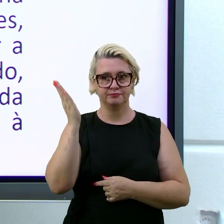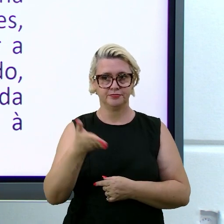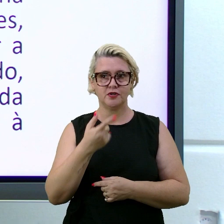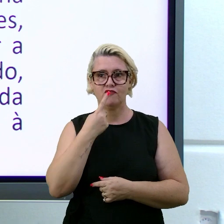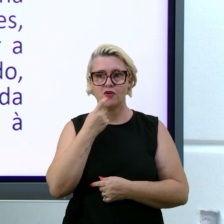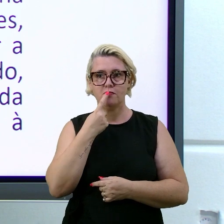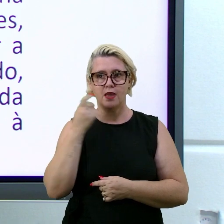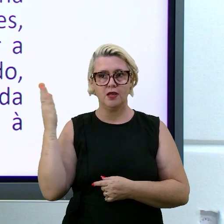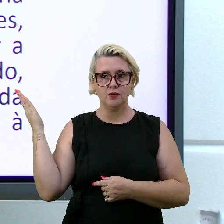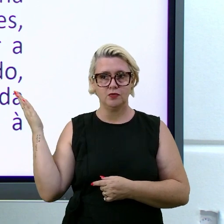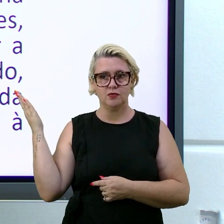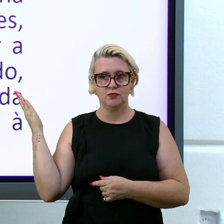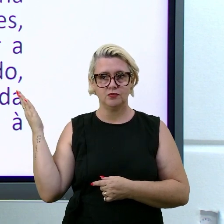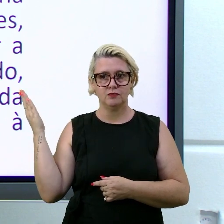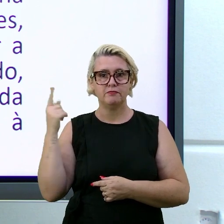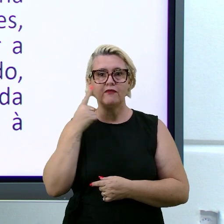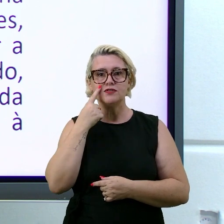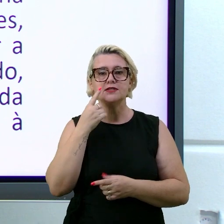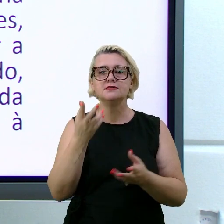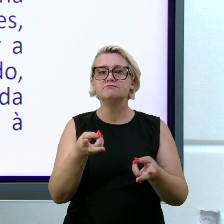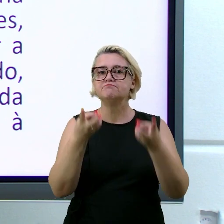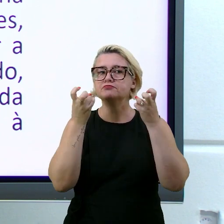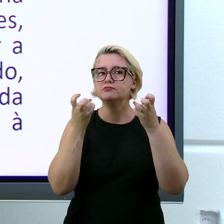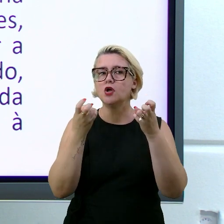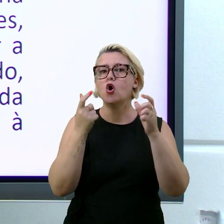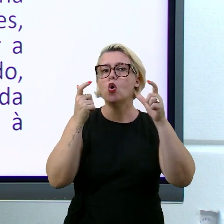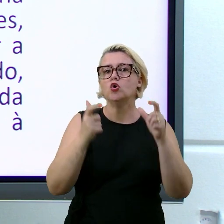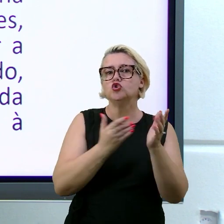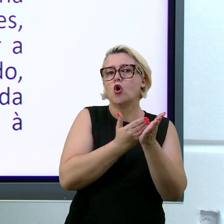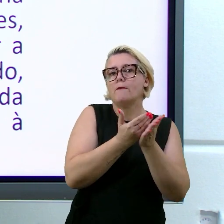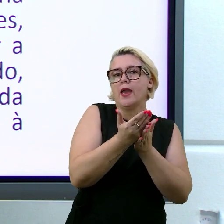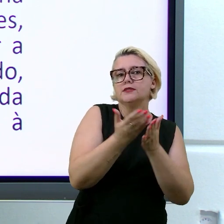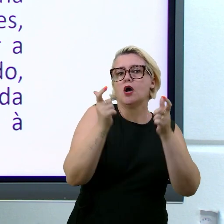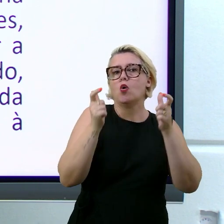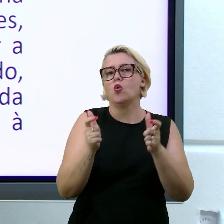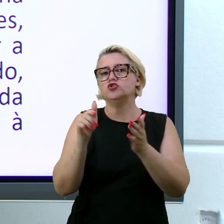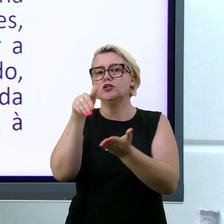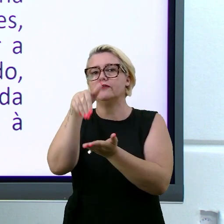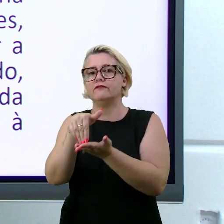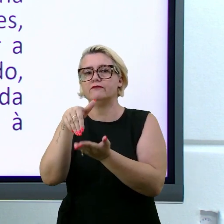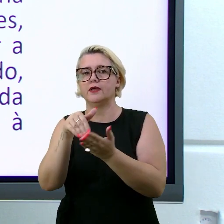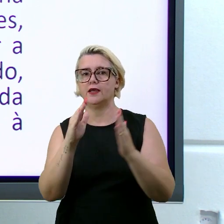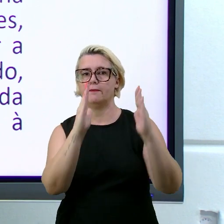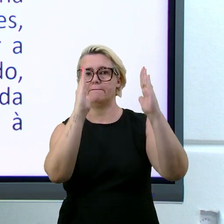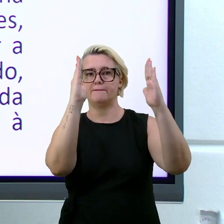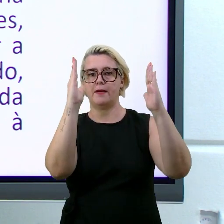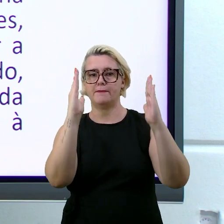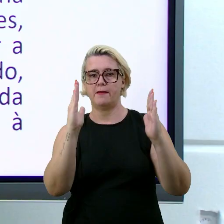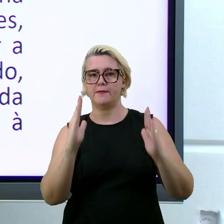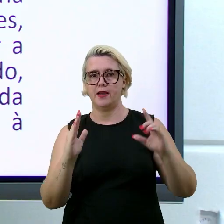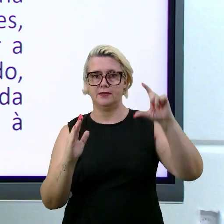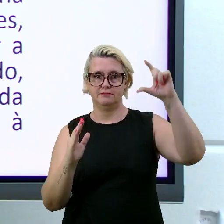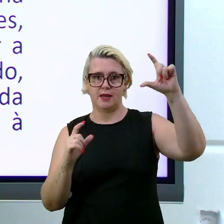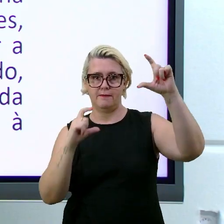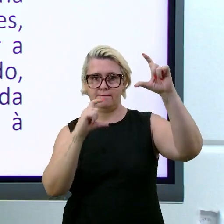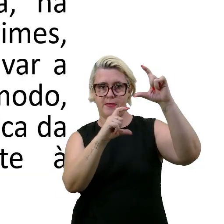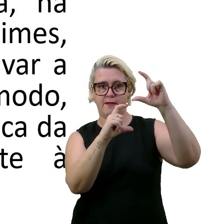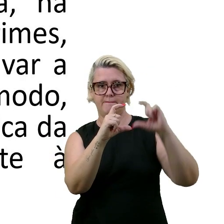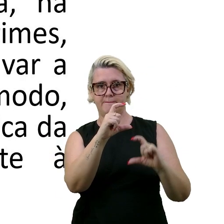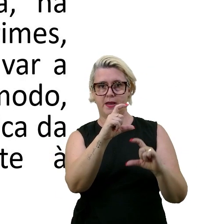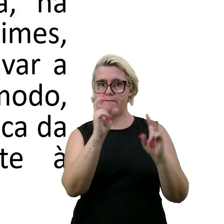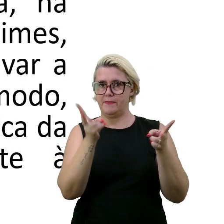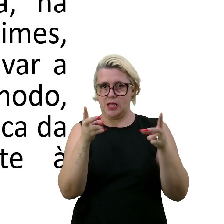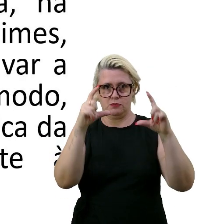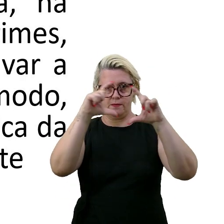e as chaves para você identificar onde começa e onde termina cada uma das 3 partes dentro do parágrafo. Olha